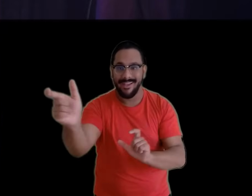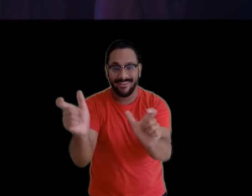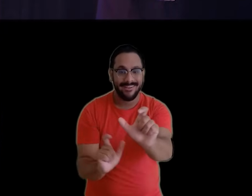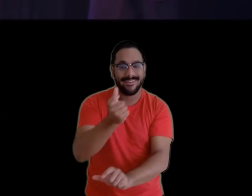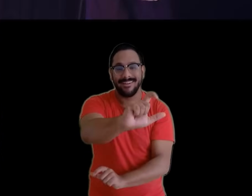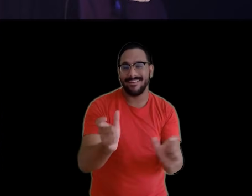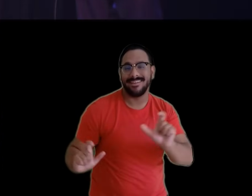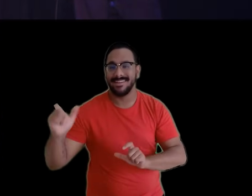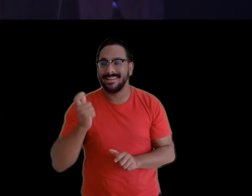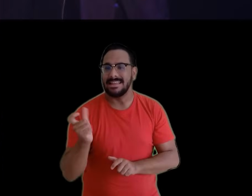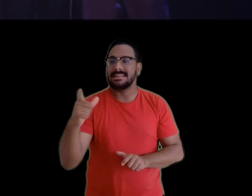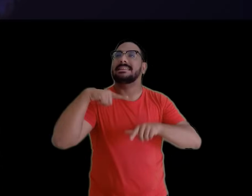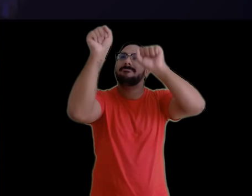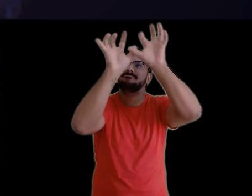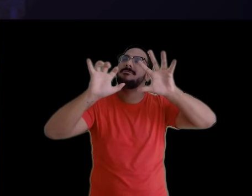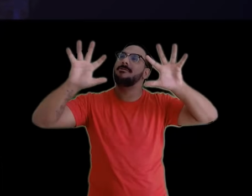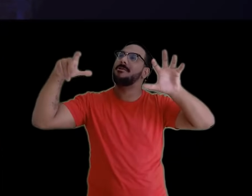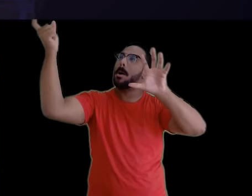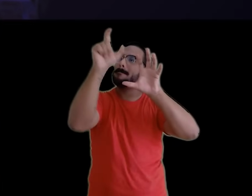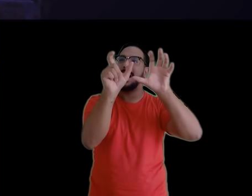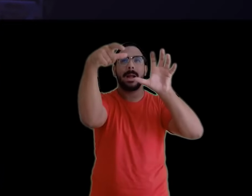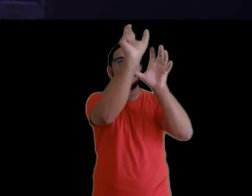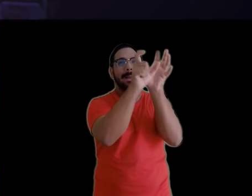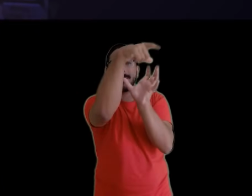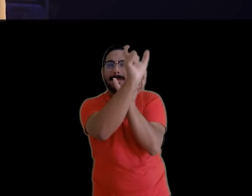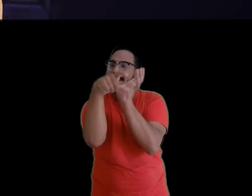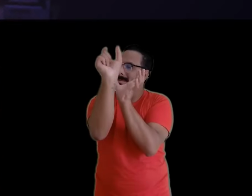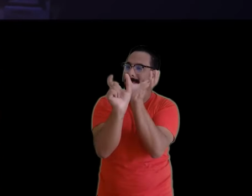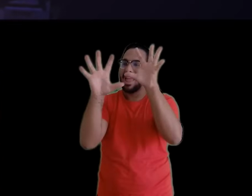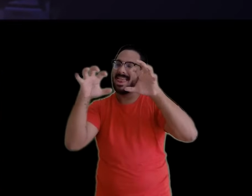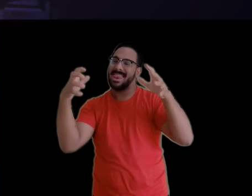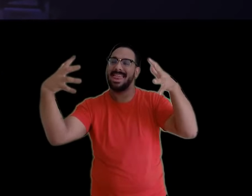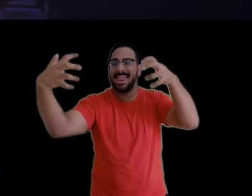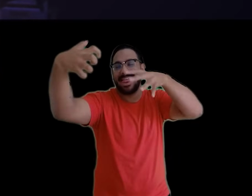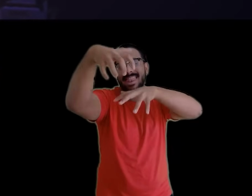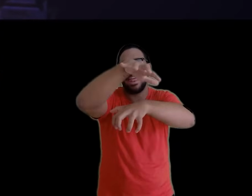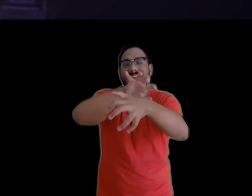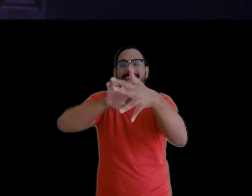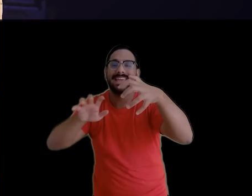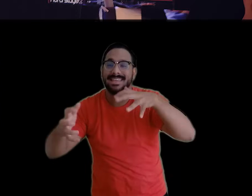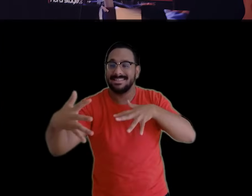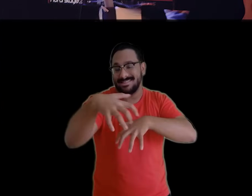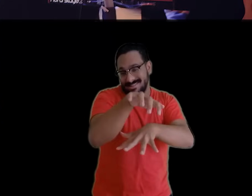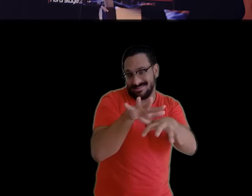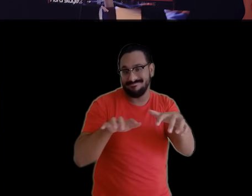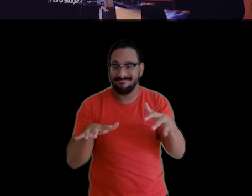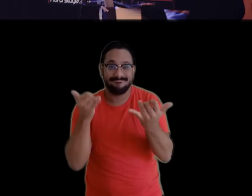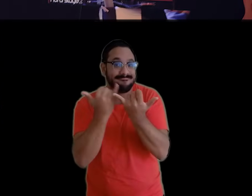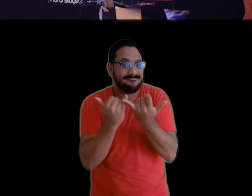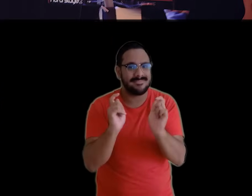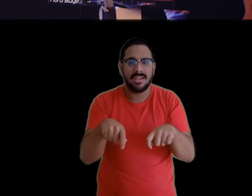pra perto lá do céu. Virou uma nuvem com voltas e voltas, como